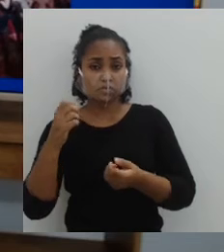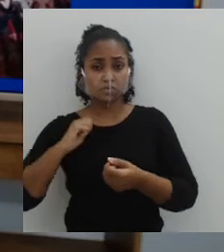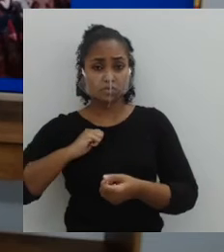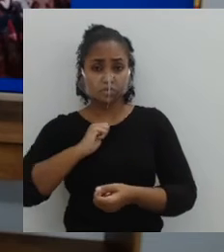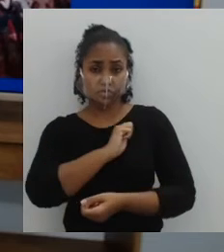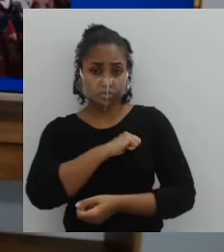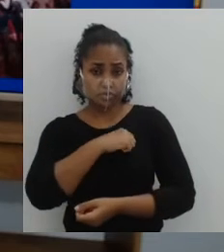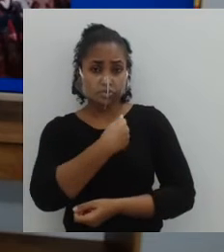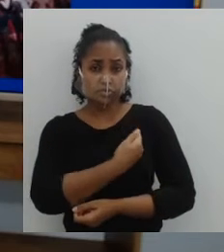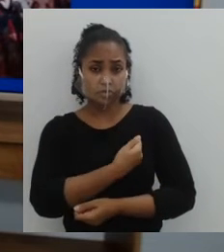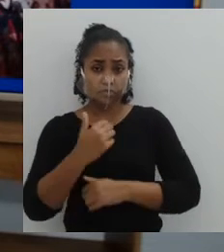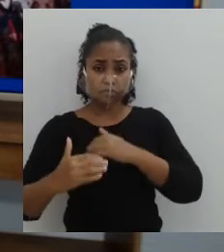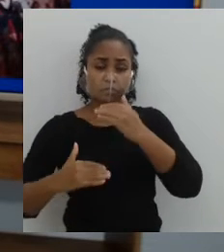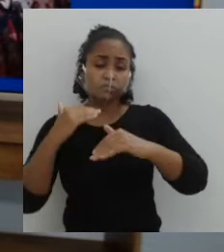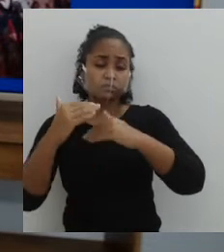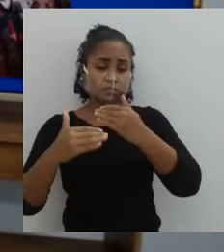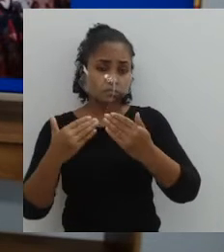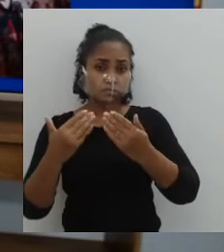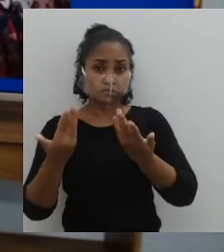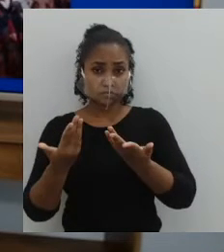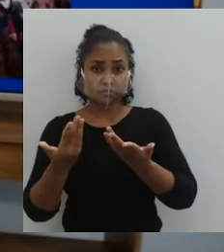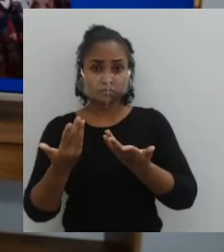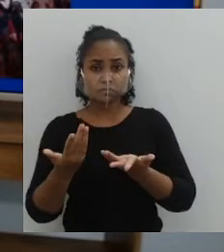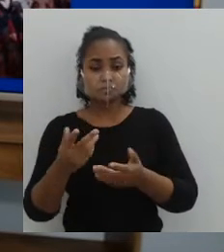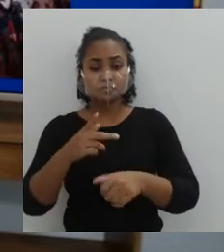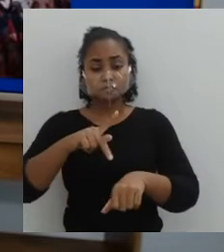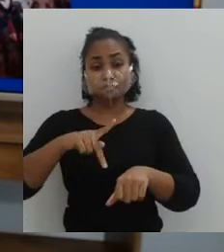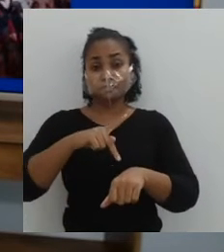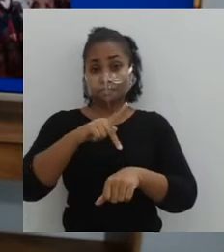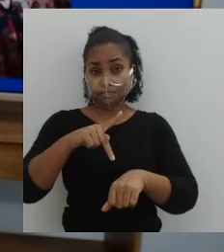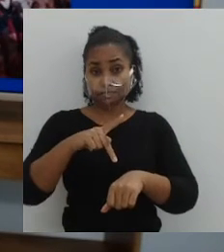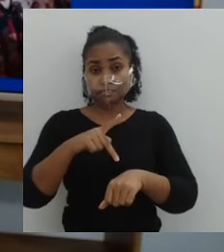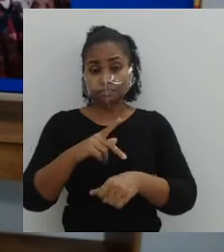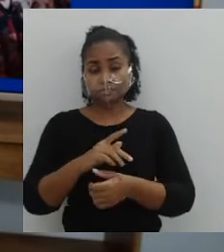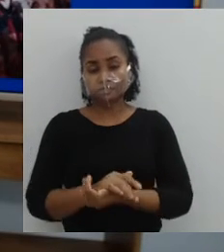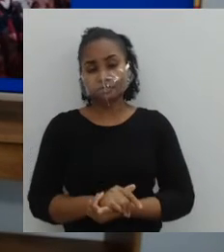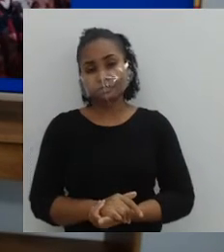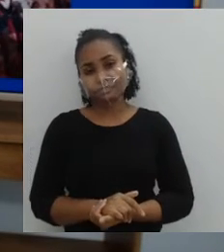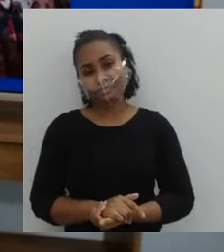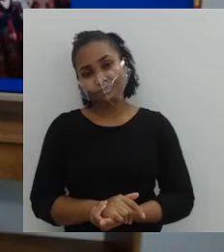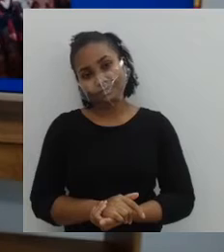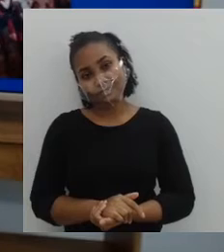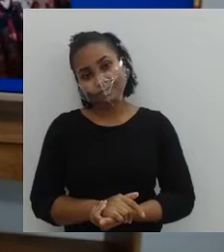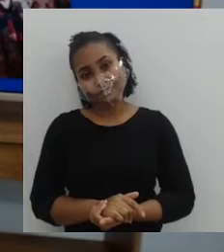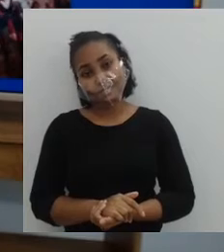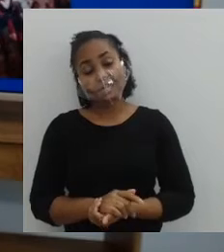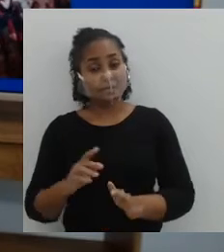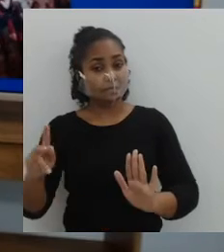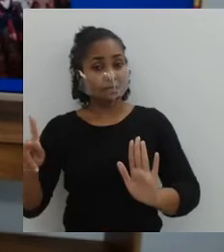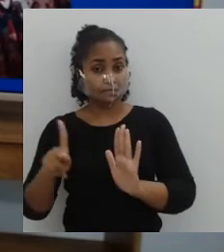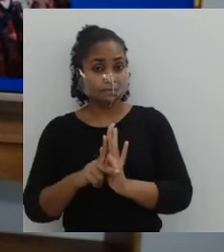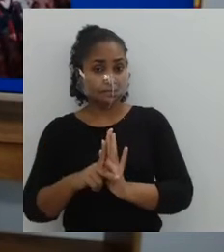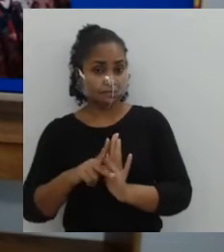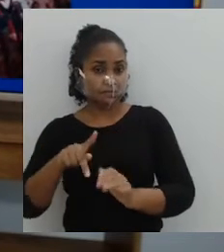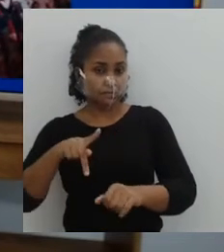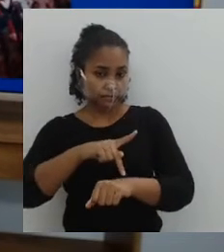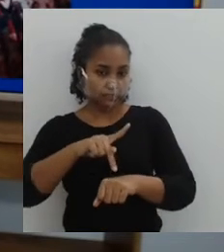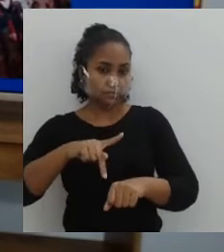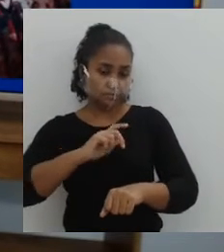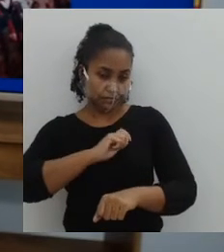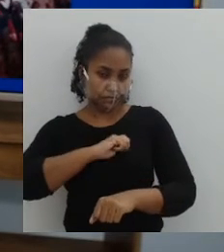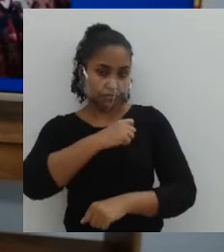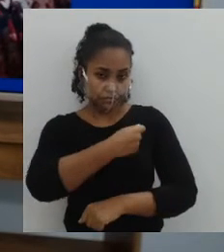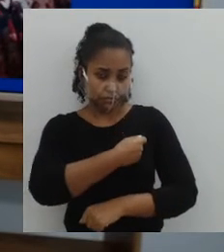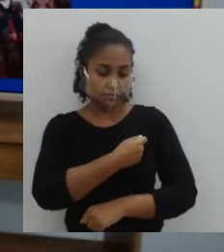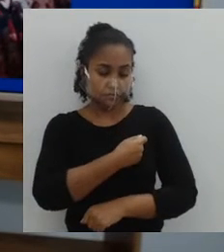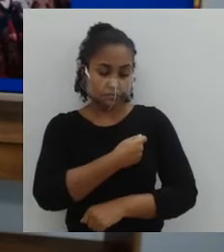império. Com esse império, vamos lá. A própria Espanha, na região,